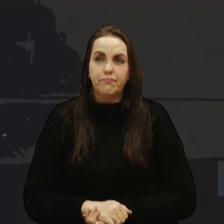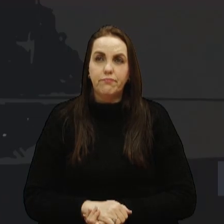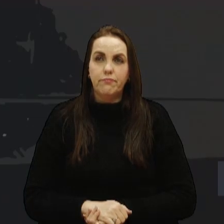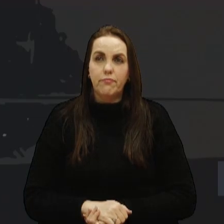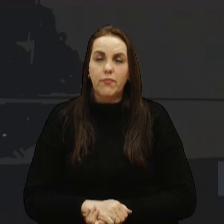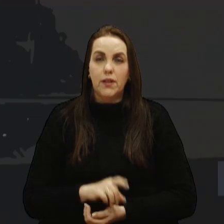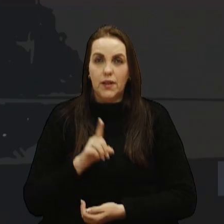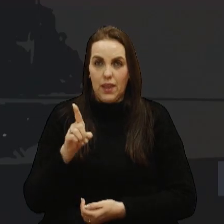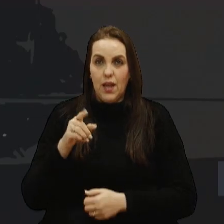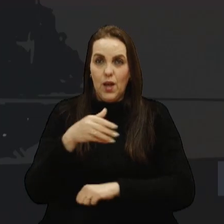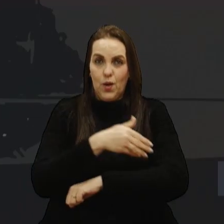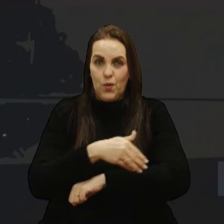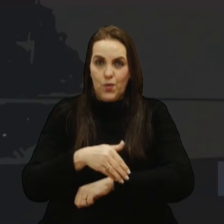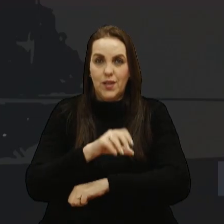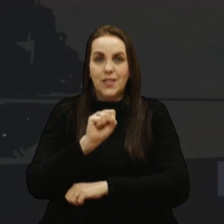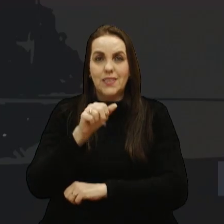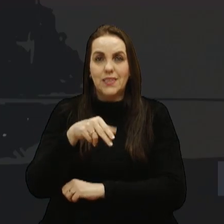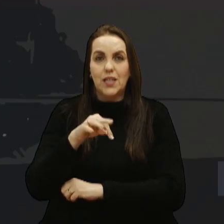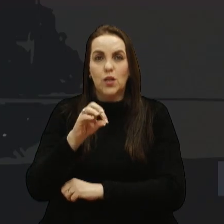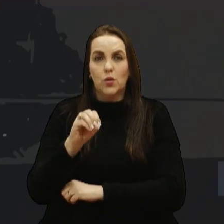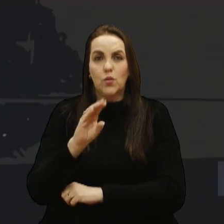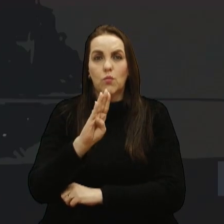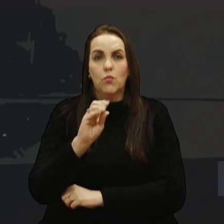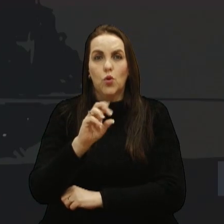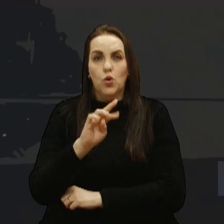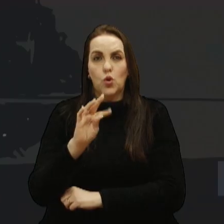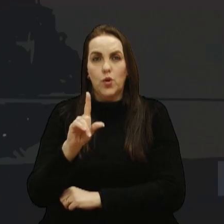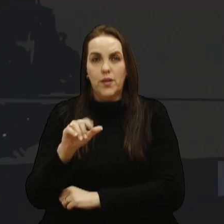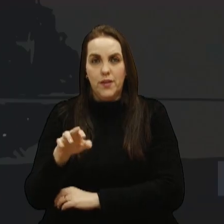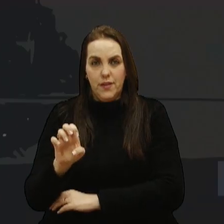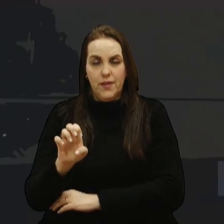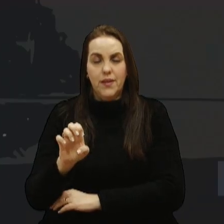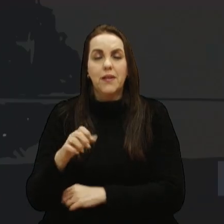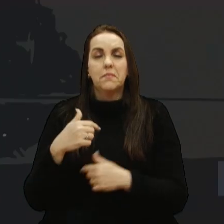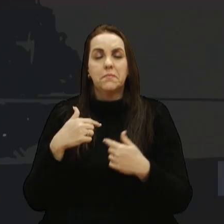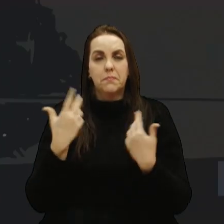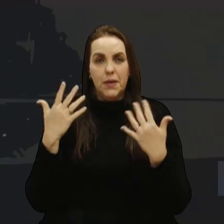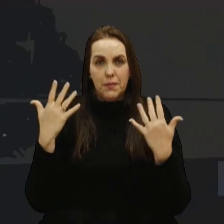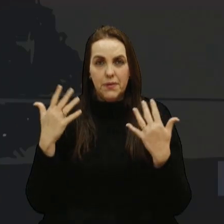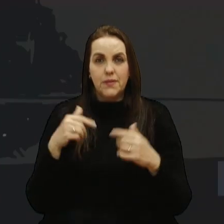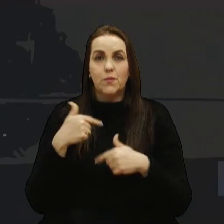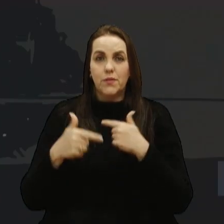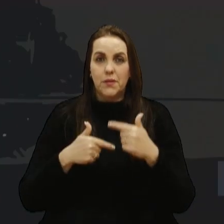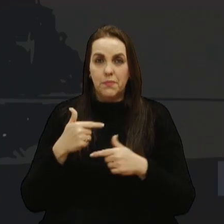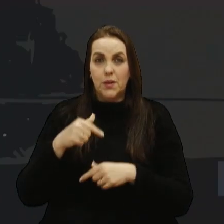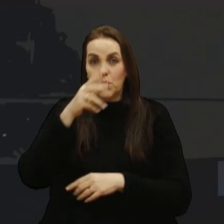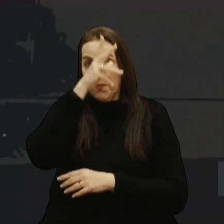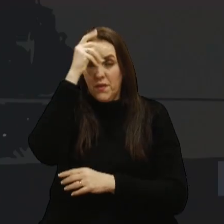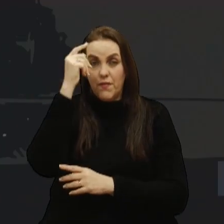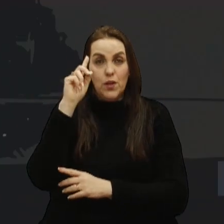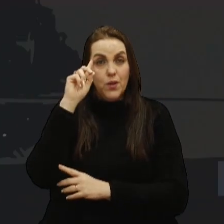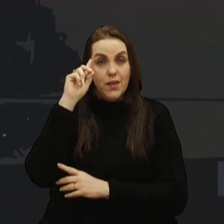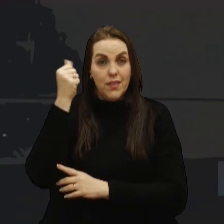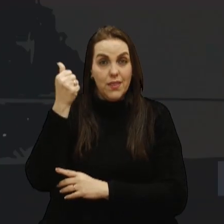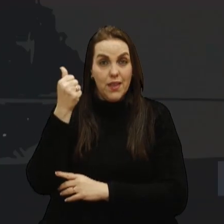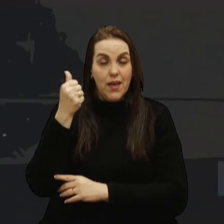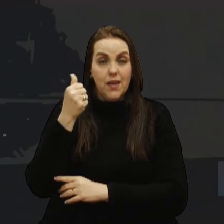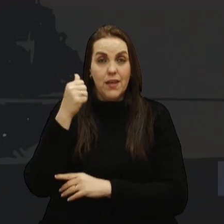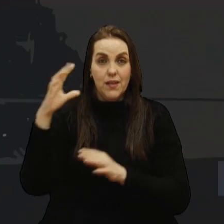A Santo Bortolini, quero valorizar o trabalho que o prefeito teve a ideia de ligar o Bela Vista ali